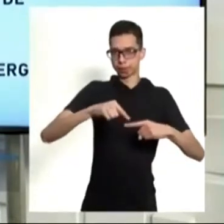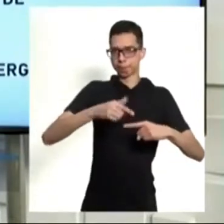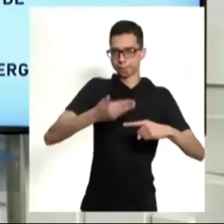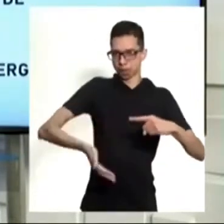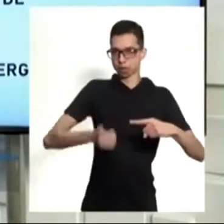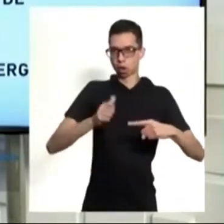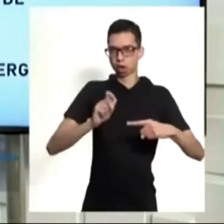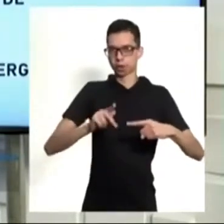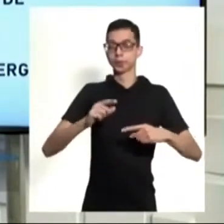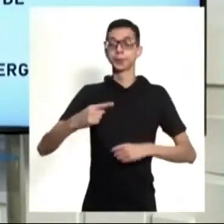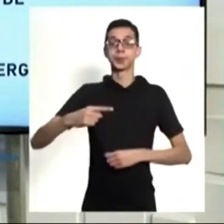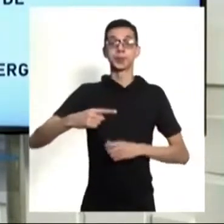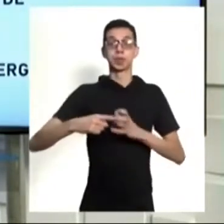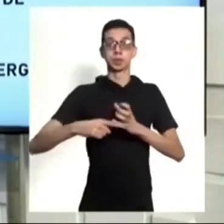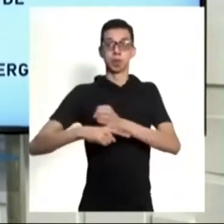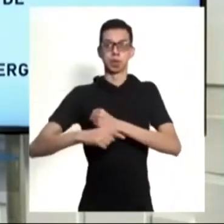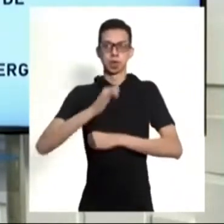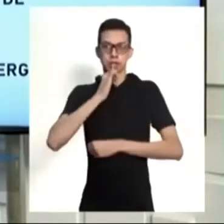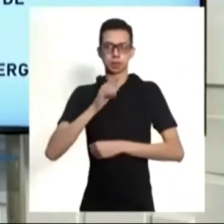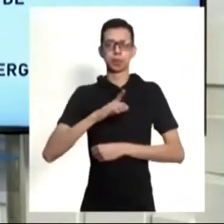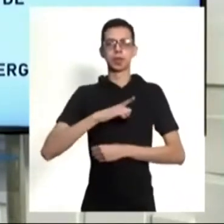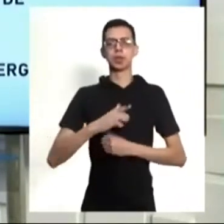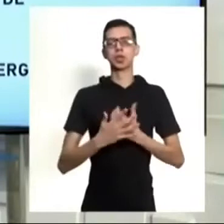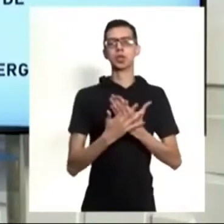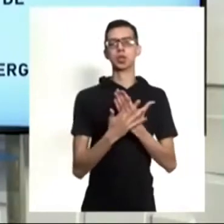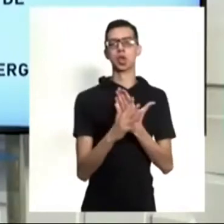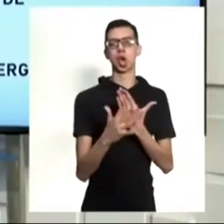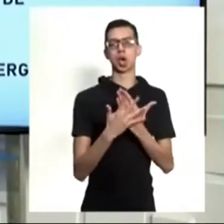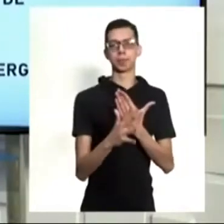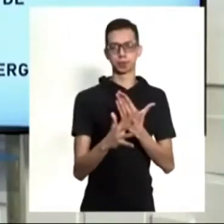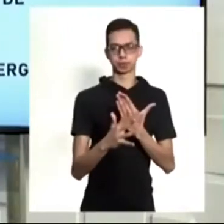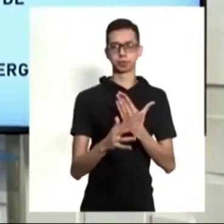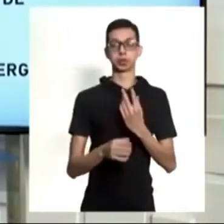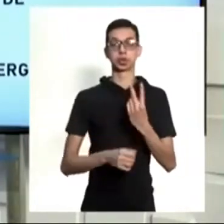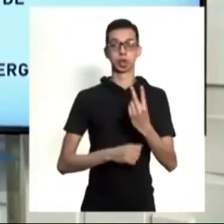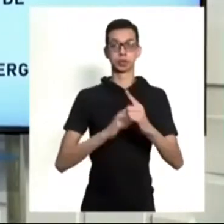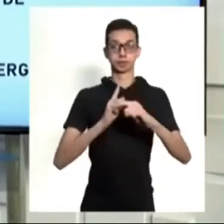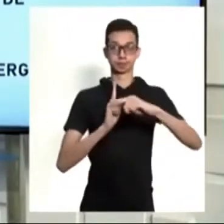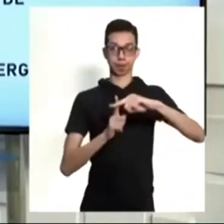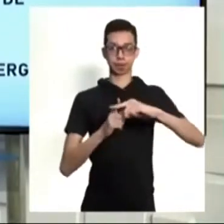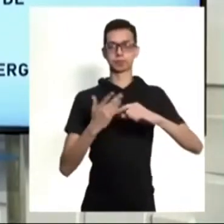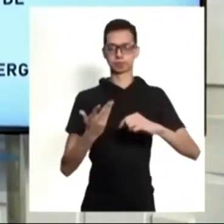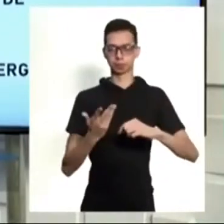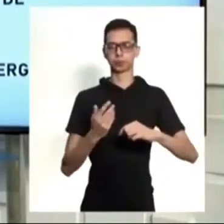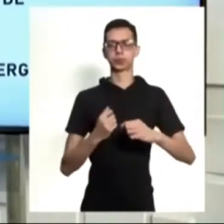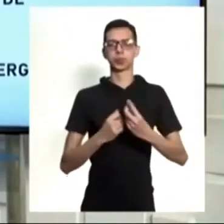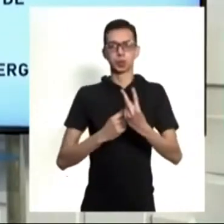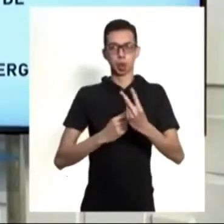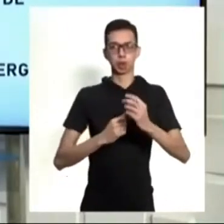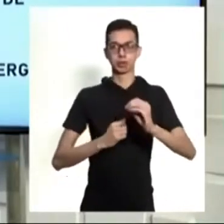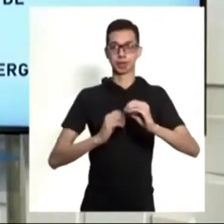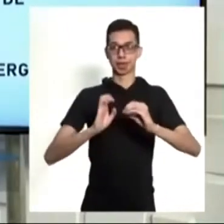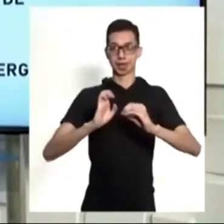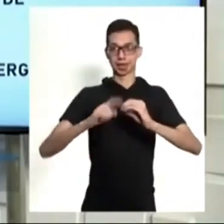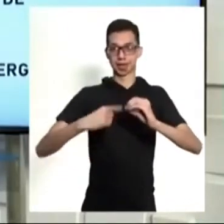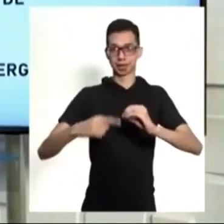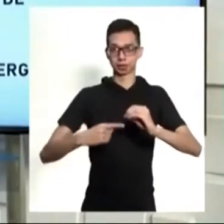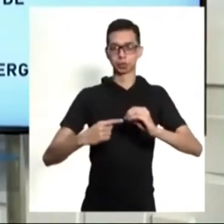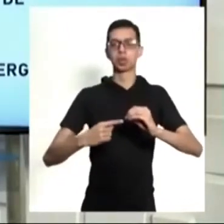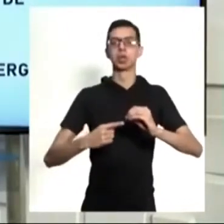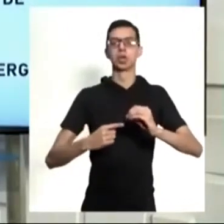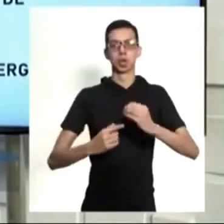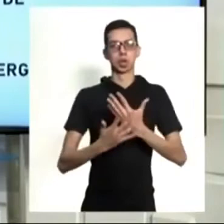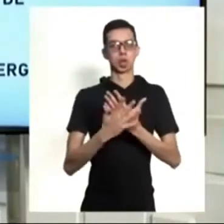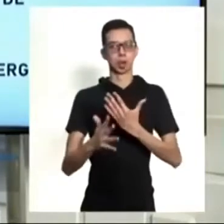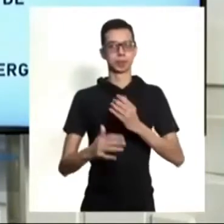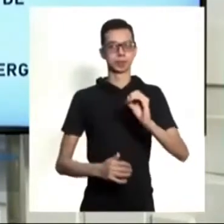tem um recebimento de elétrons. Você tem, por exemplo, cobre 2+. Ele recebe 2 elétrons, ele vira cobre 0. Porque ele era 2+, né? Aí ele